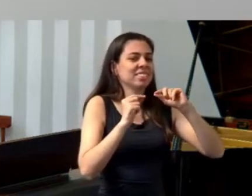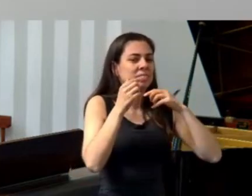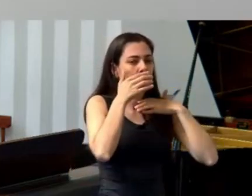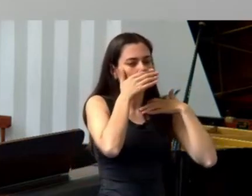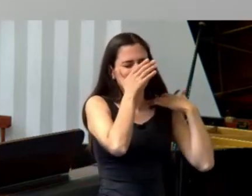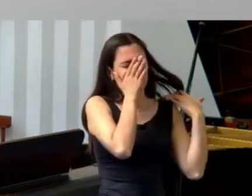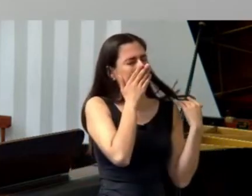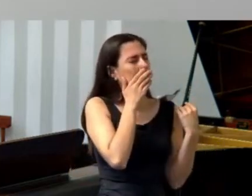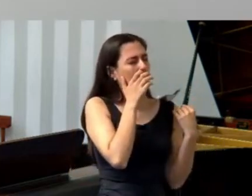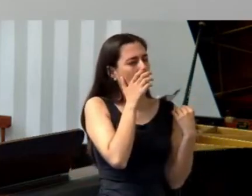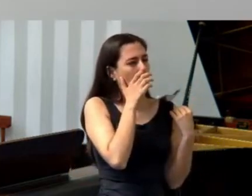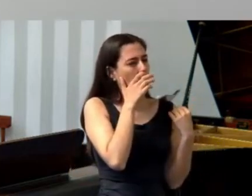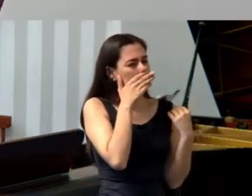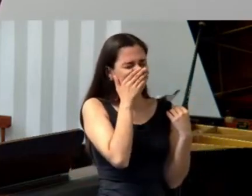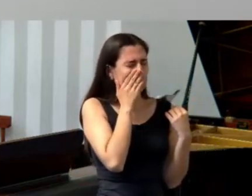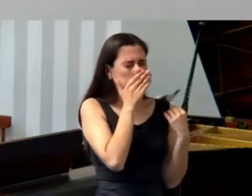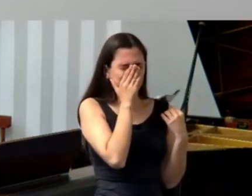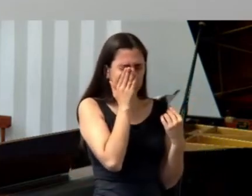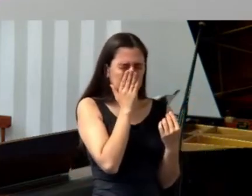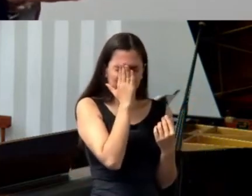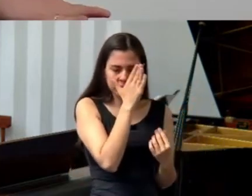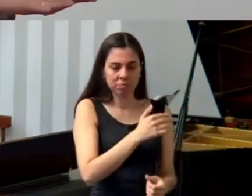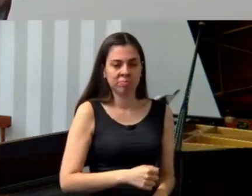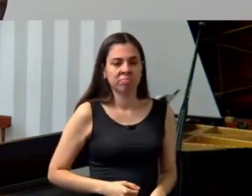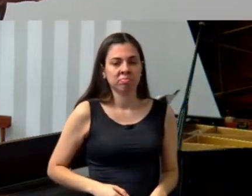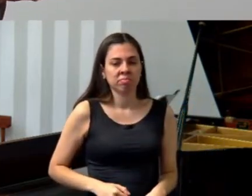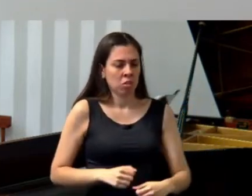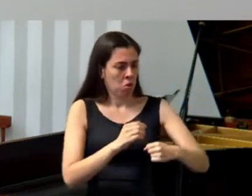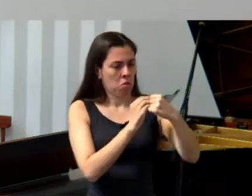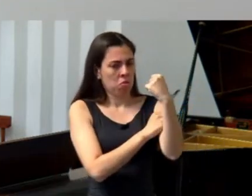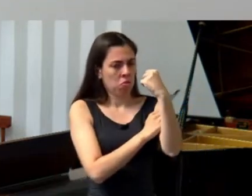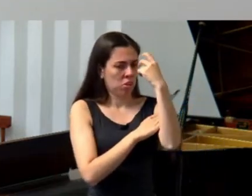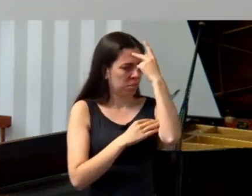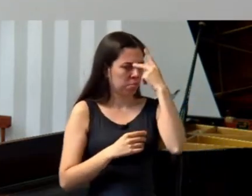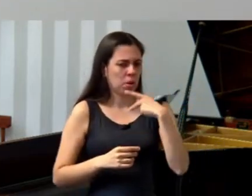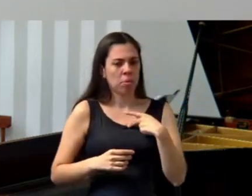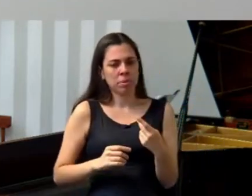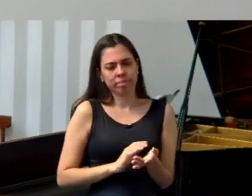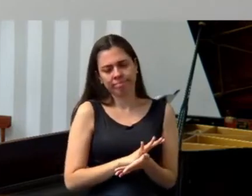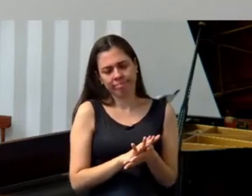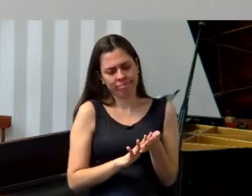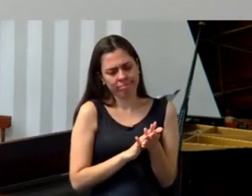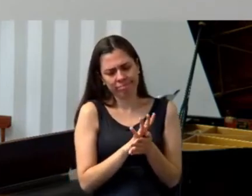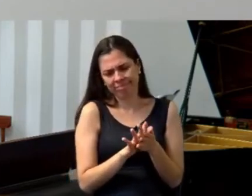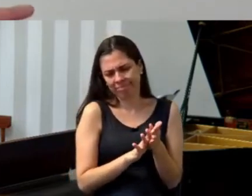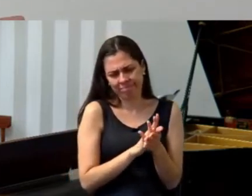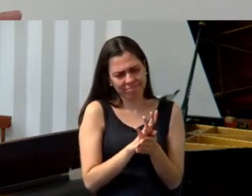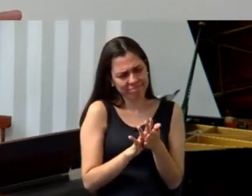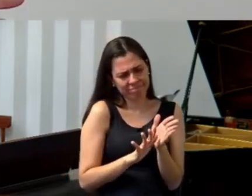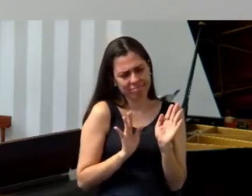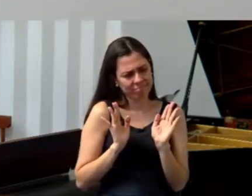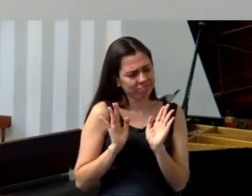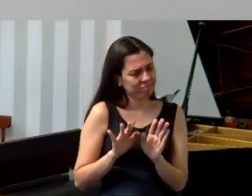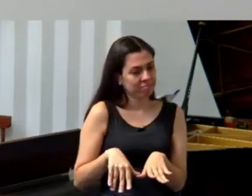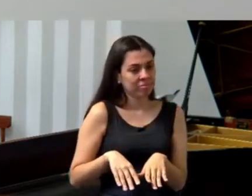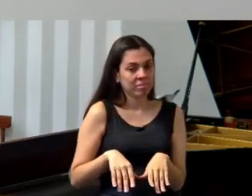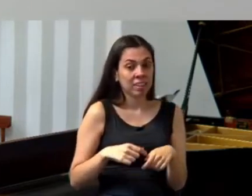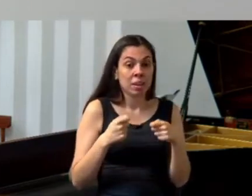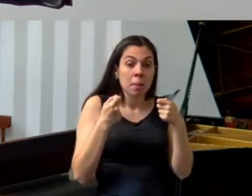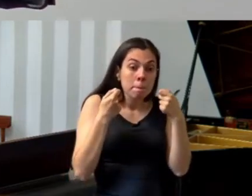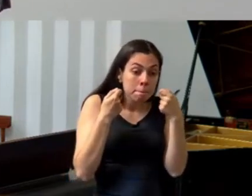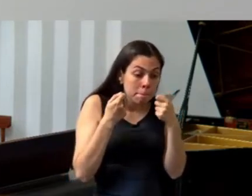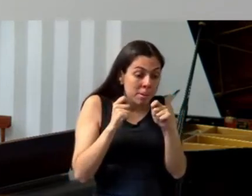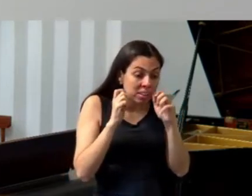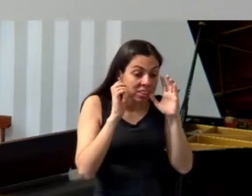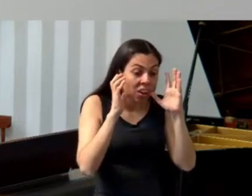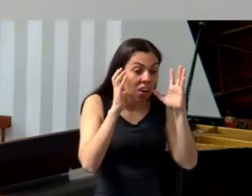A nossa força é nada. A nossa capacidade não é suficiente. Precisamos depender totalmente de Deus para enfrentar